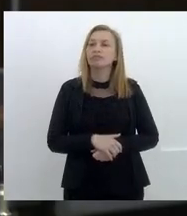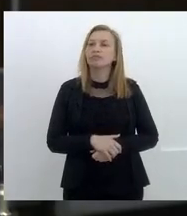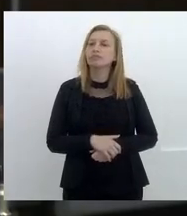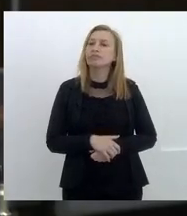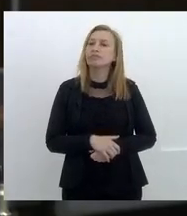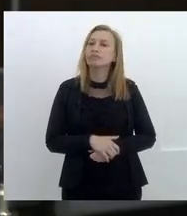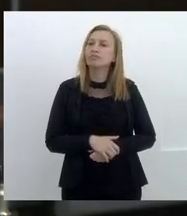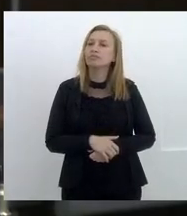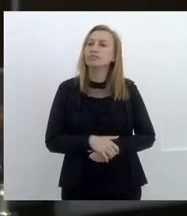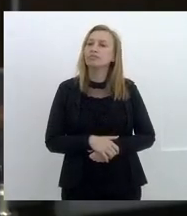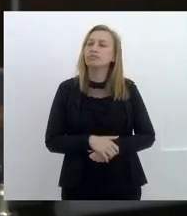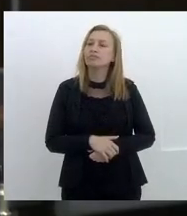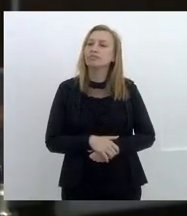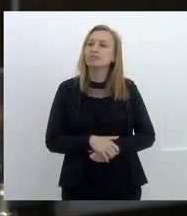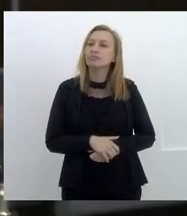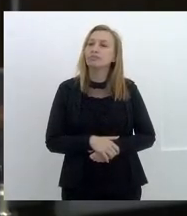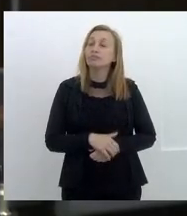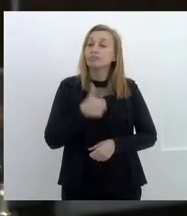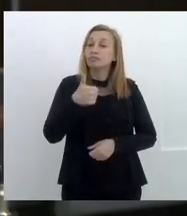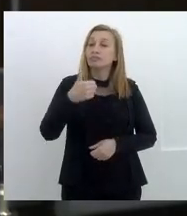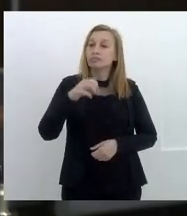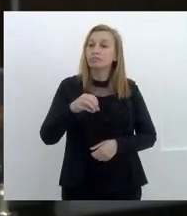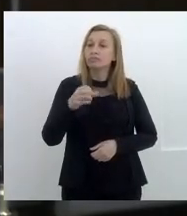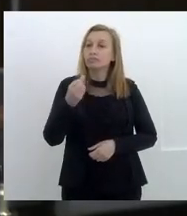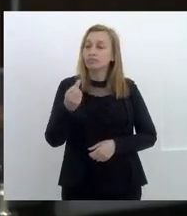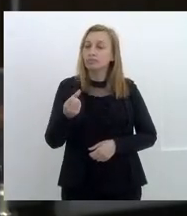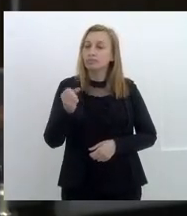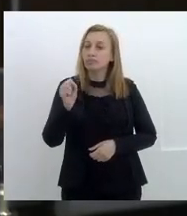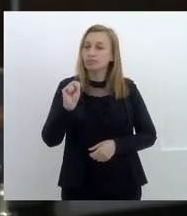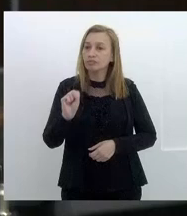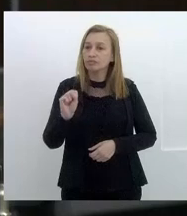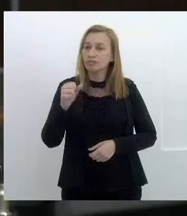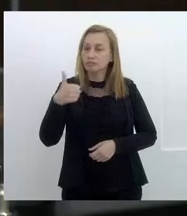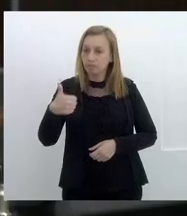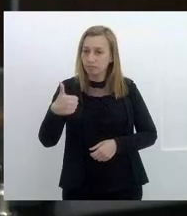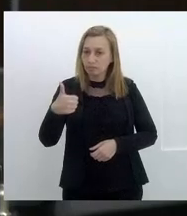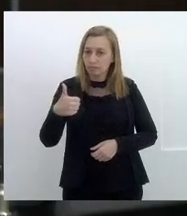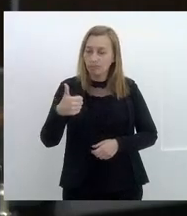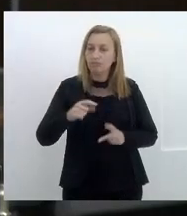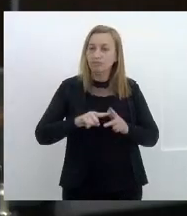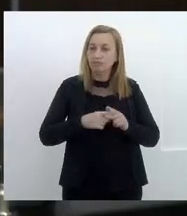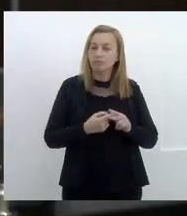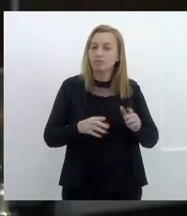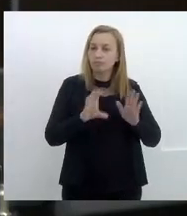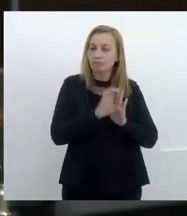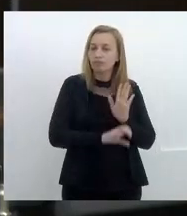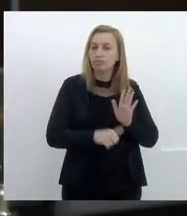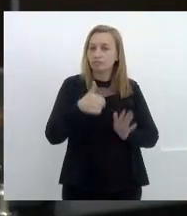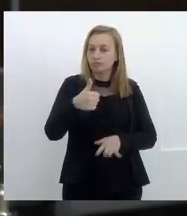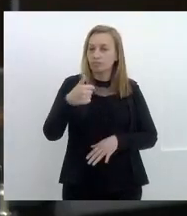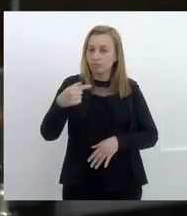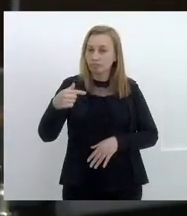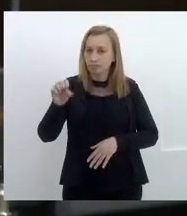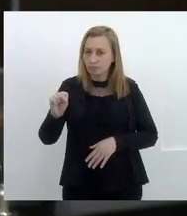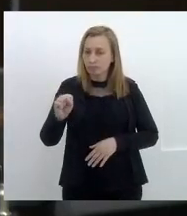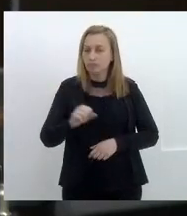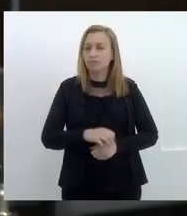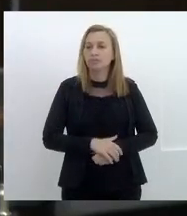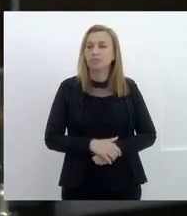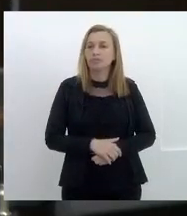o Decreto 2.681 que regulamenta alimentação 178